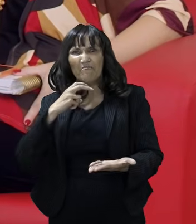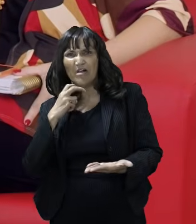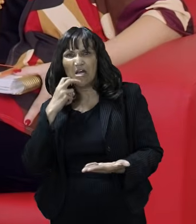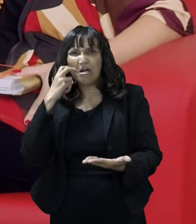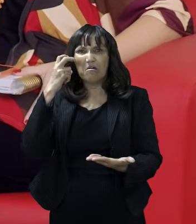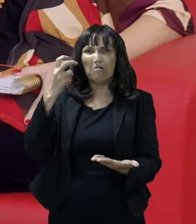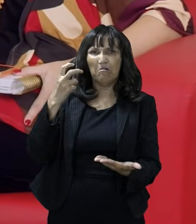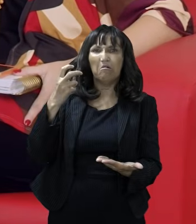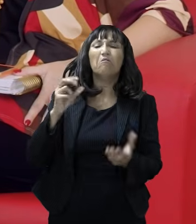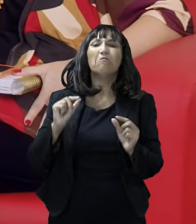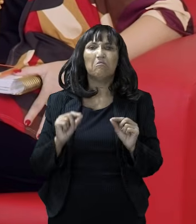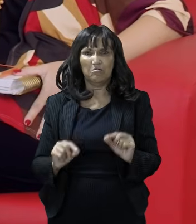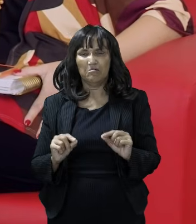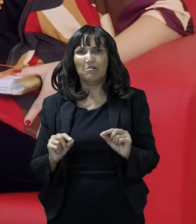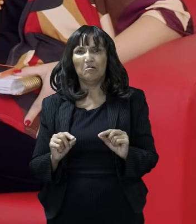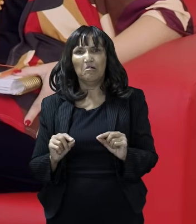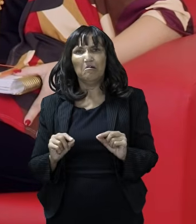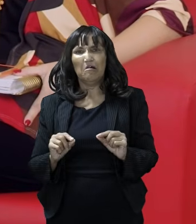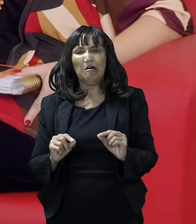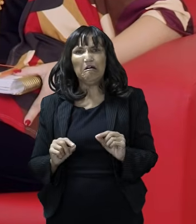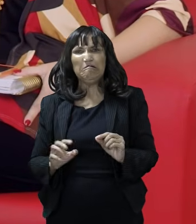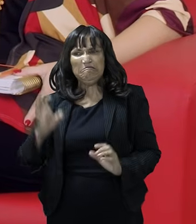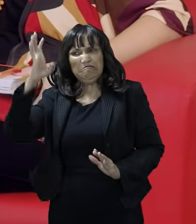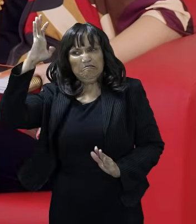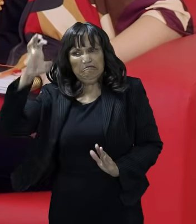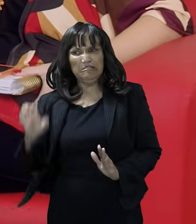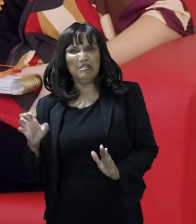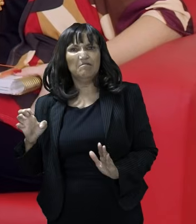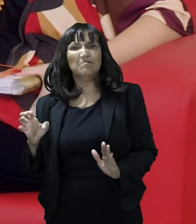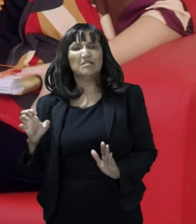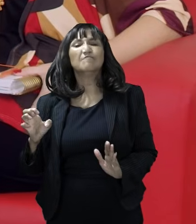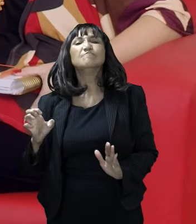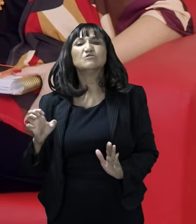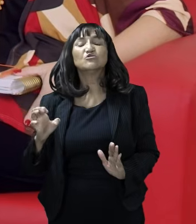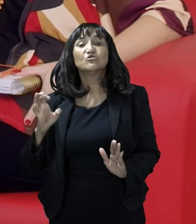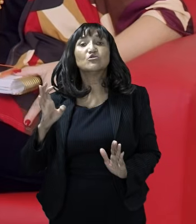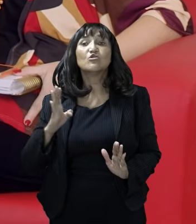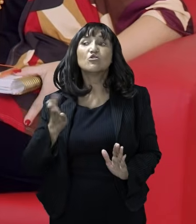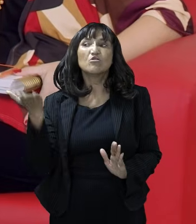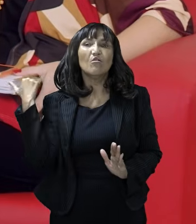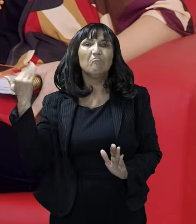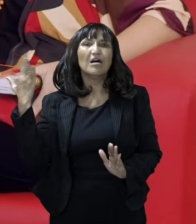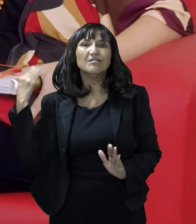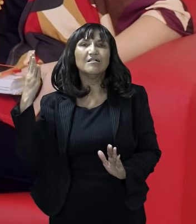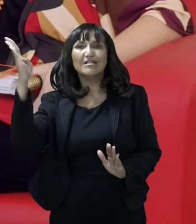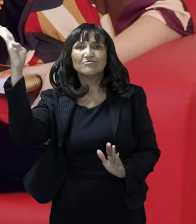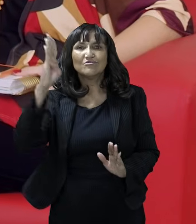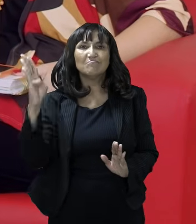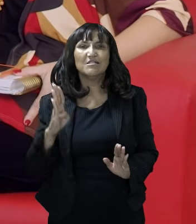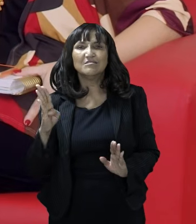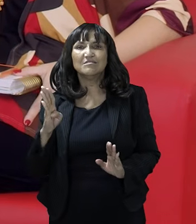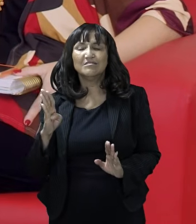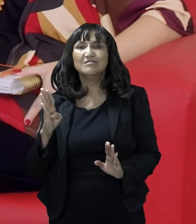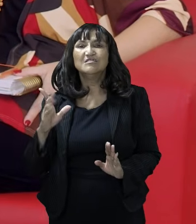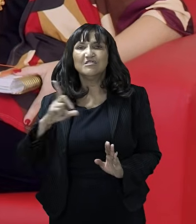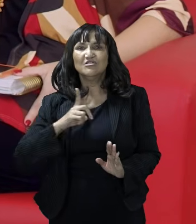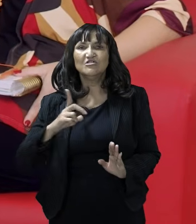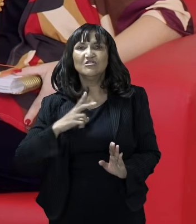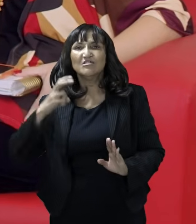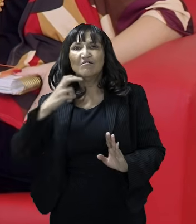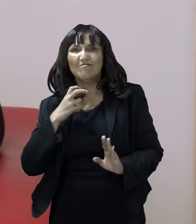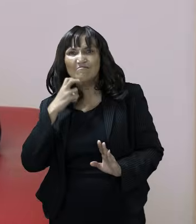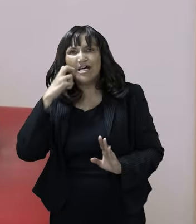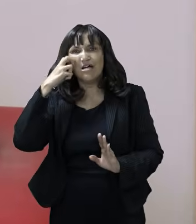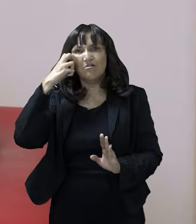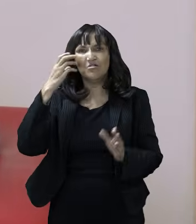tinha Trump, a extrema direita. No Brasil, naquela época, na nossa época, inclusive, o pessoal tinha vergonha de dizer que era de direita.